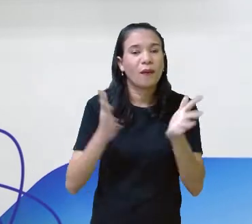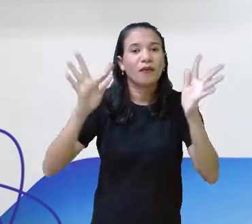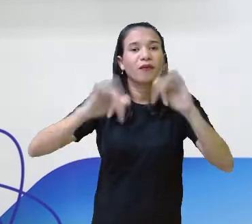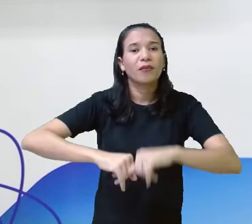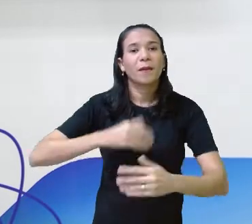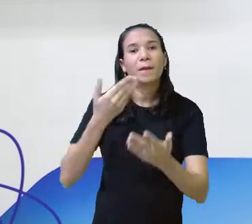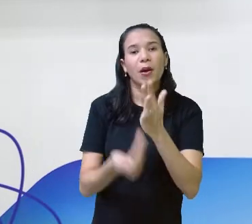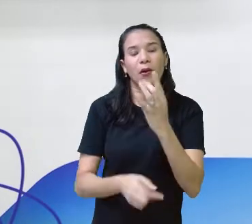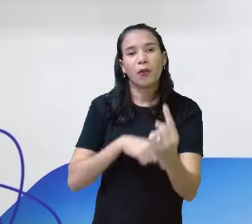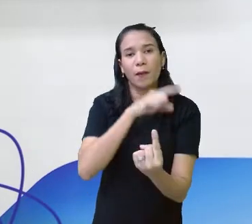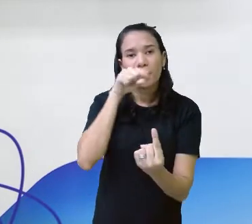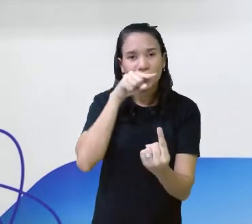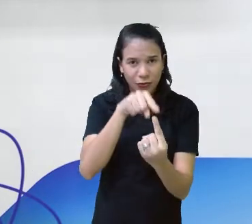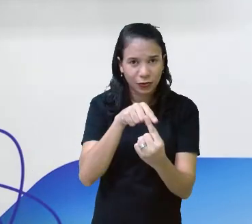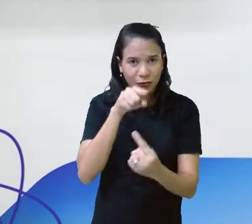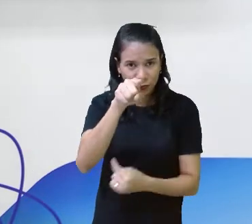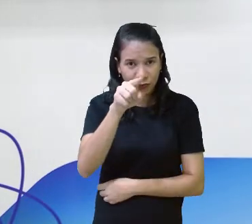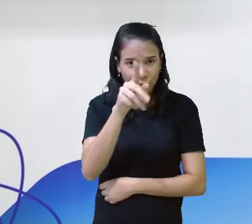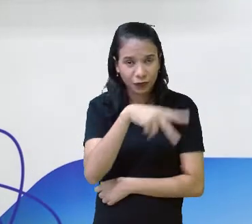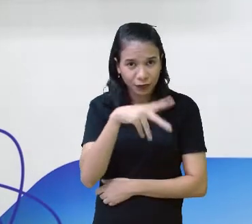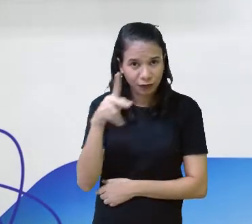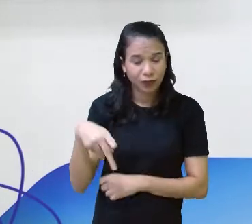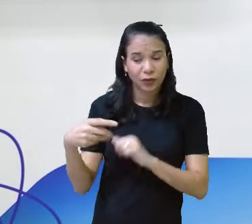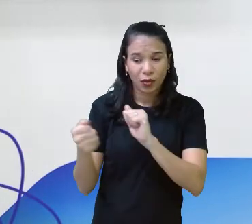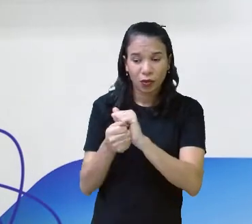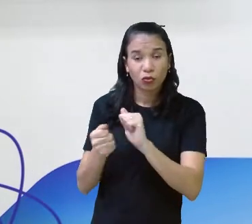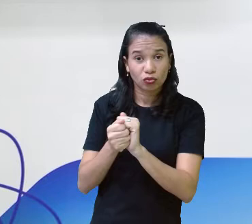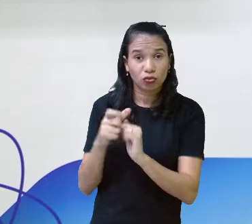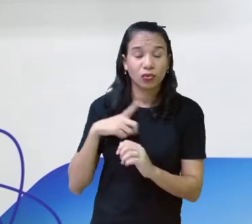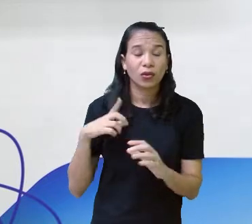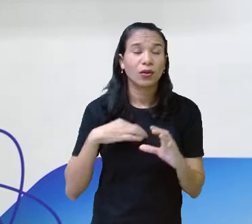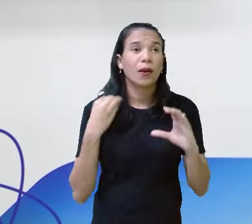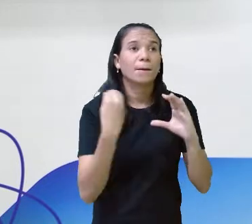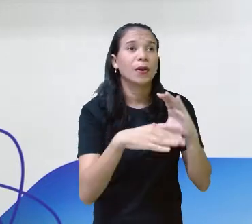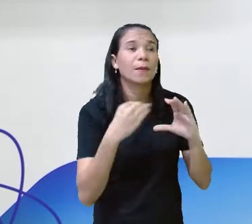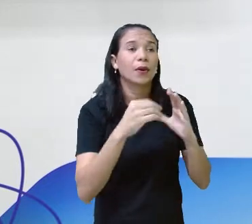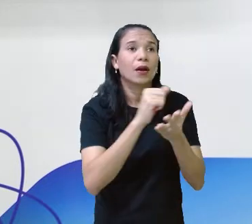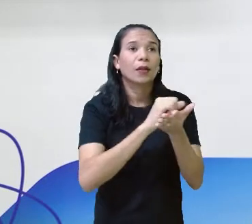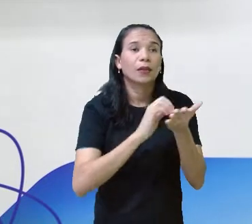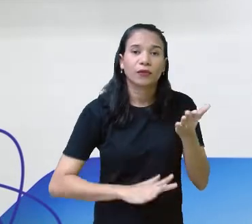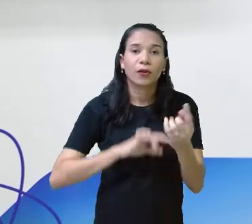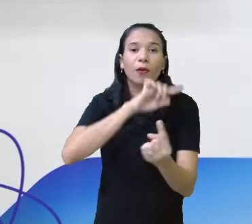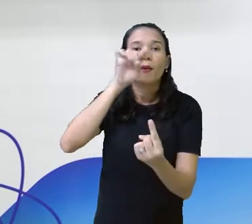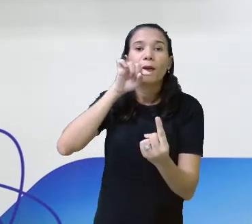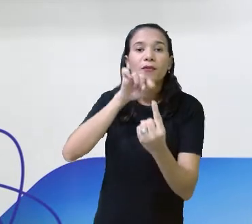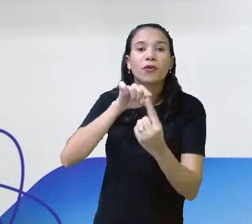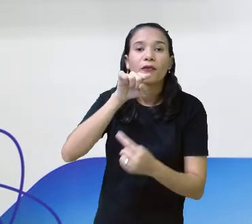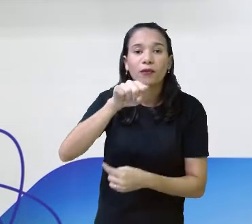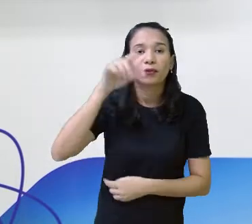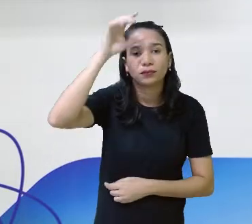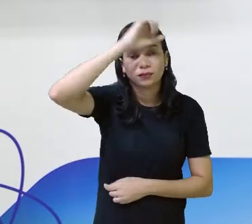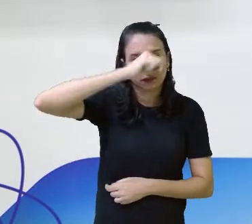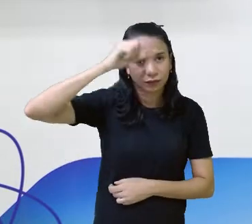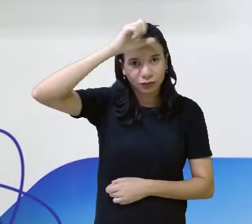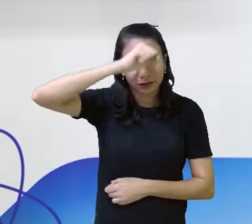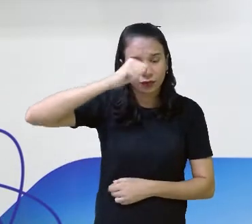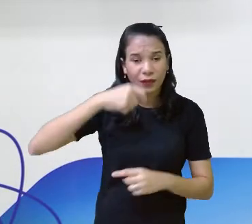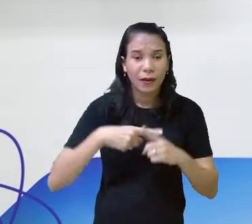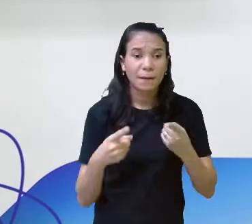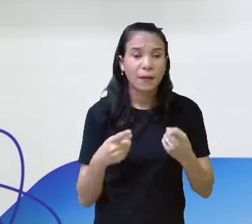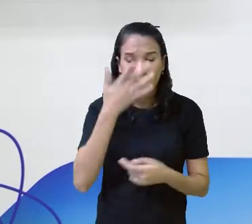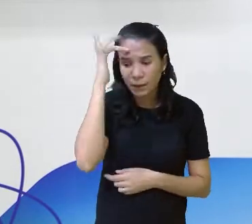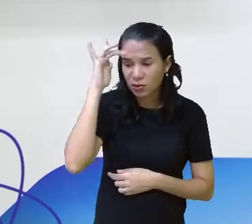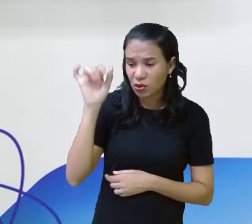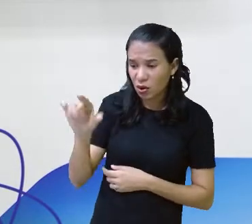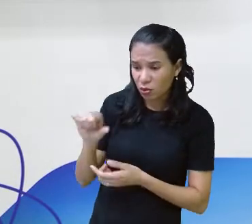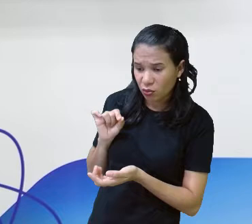finalidade, não é verdade? Quando o teu professor, tua professora passa um trabalho, o objetivo é que você aprenda. Se simplesmente